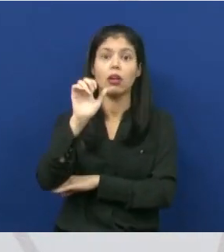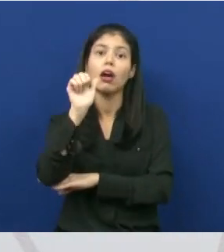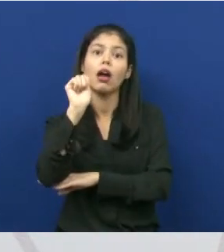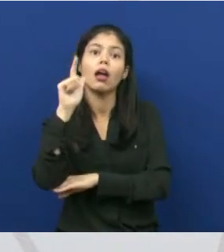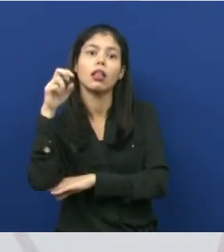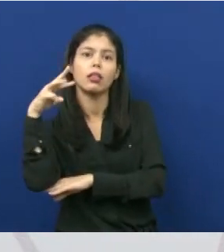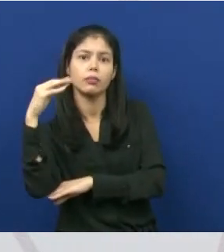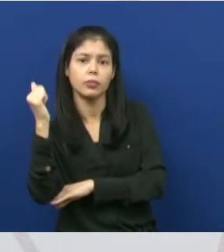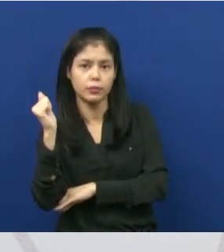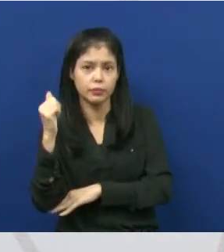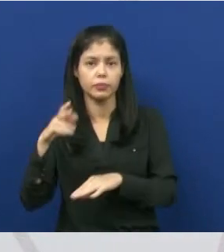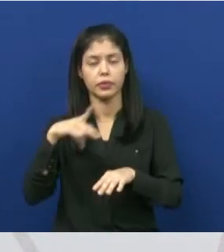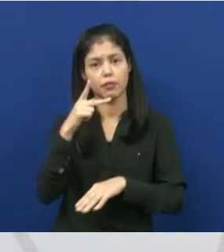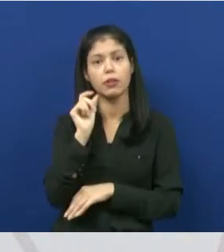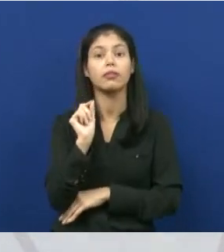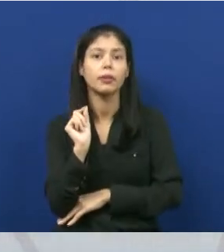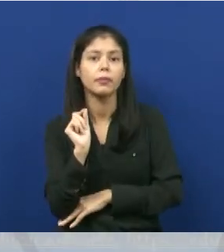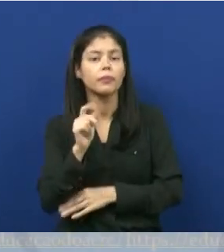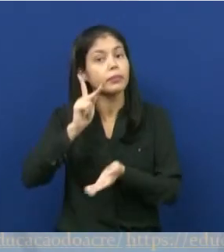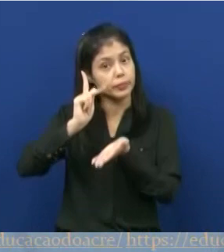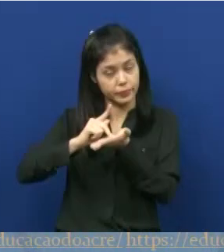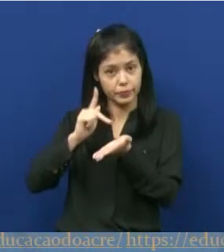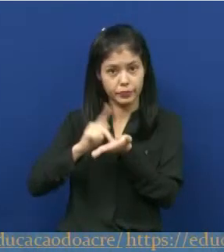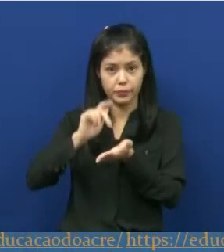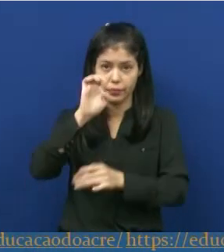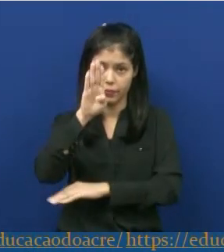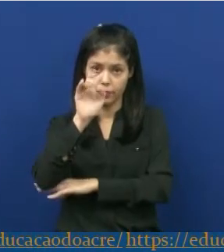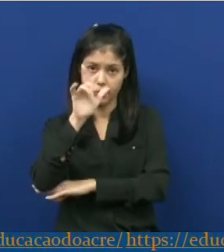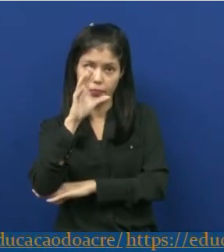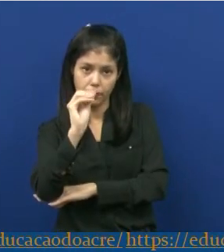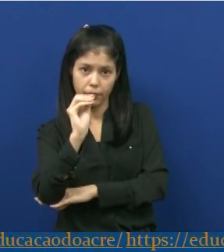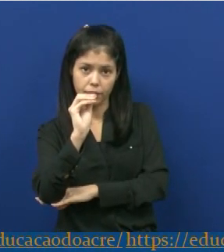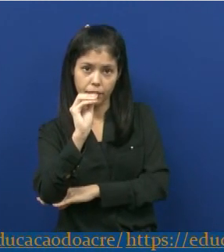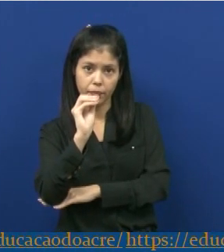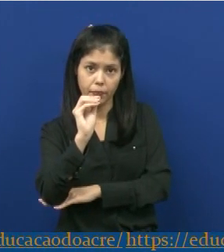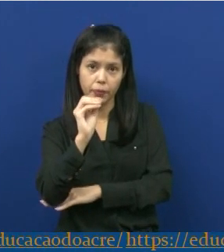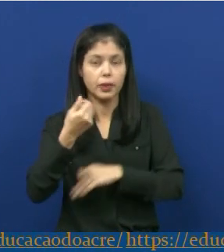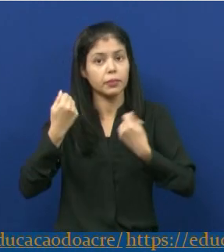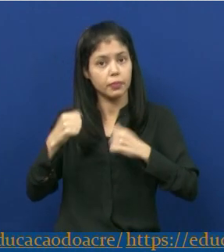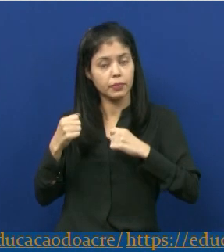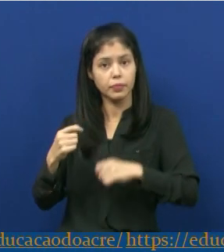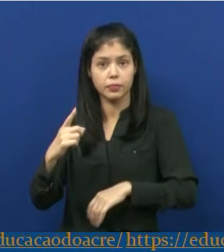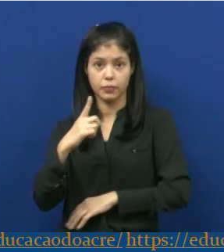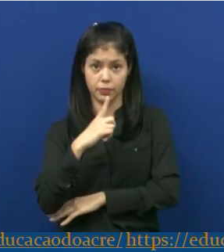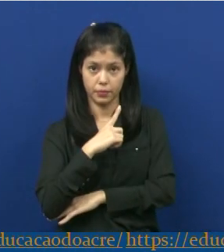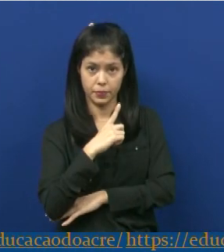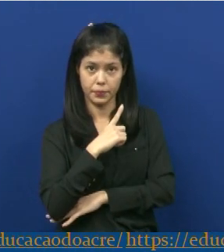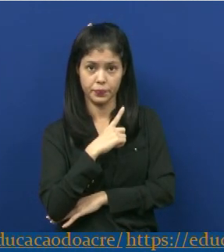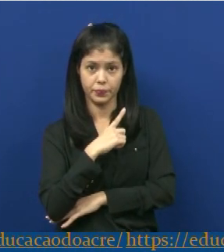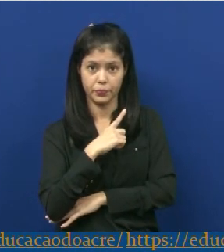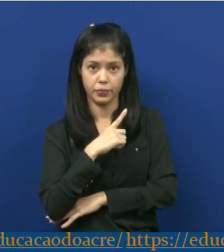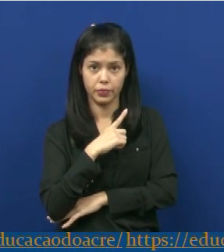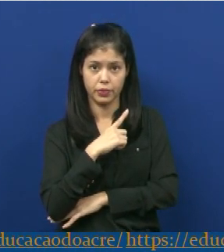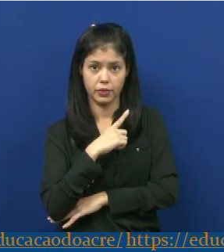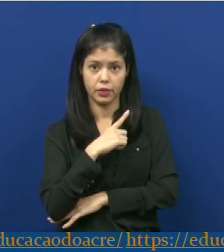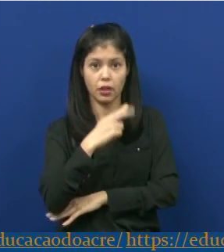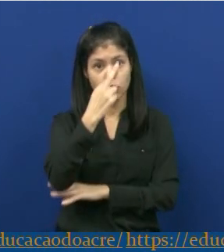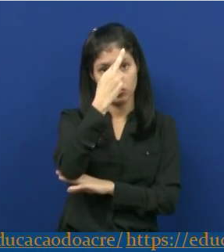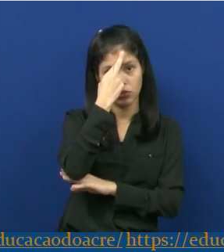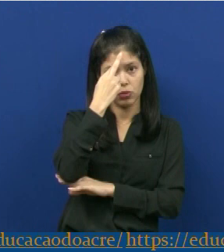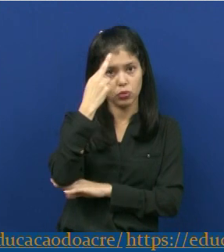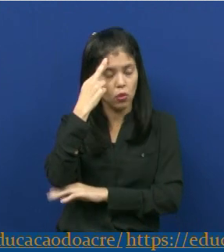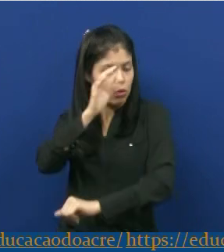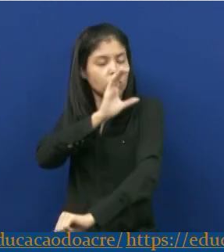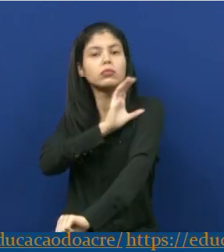vai dizer que, na verdade, o belo ele depende da sua condição histórica